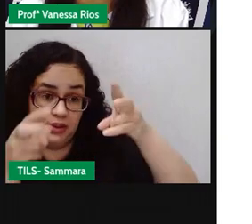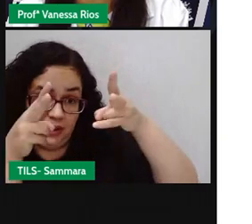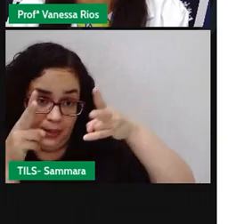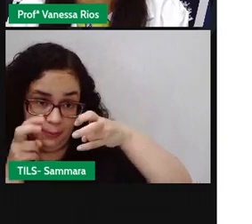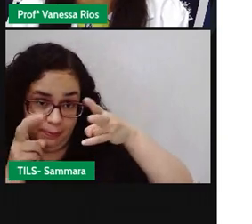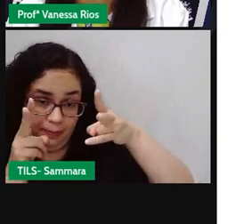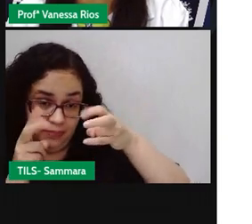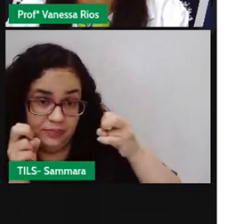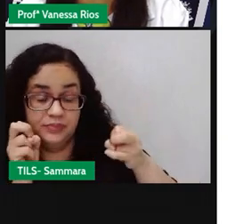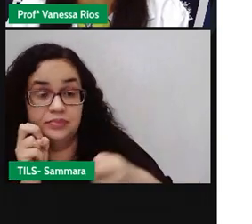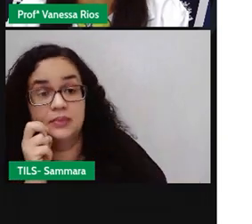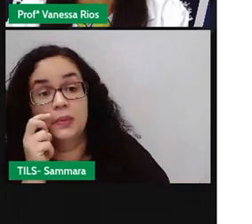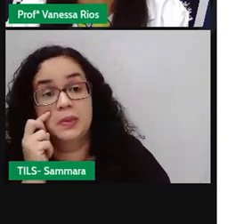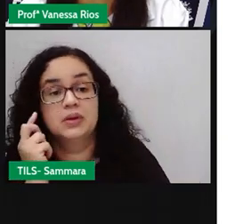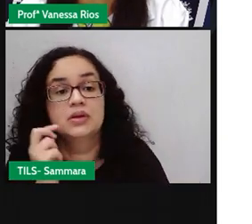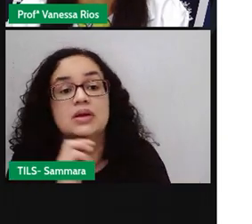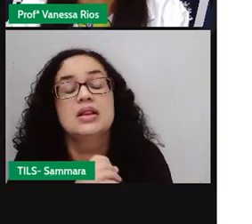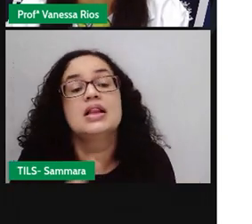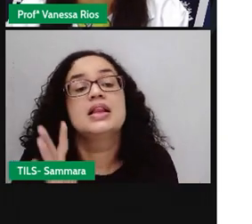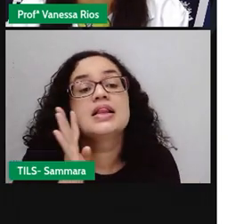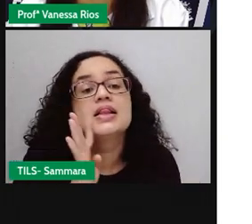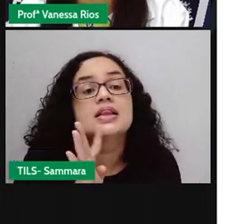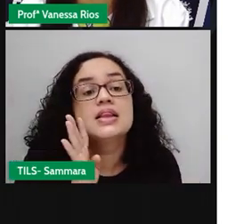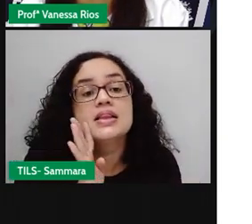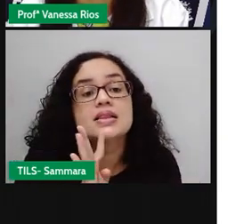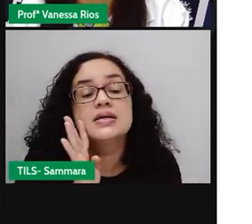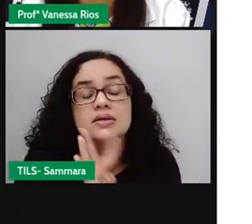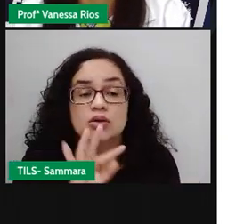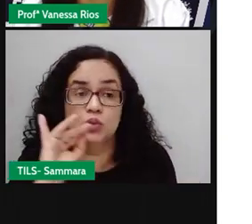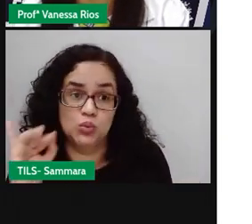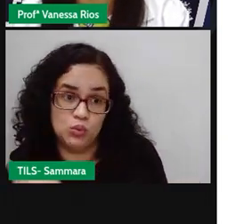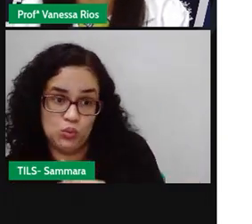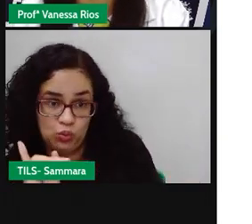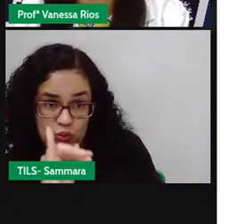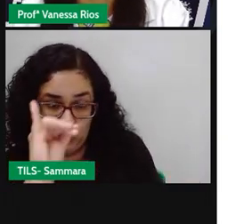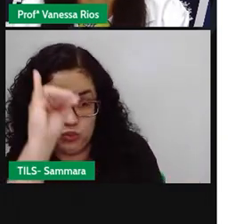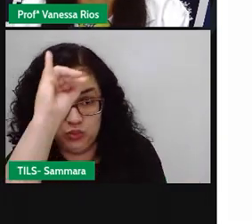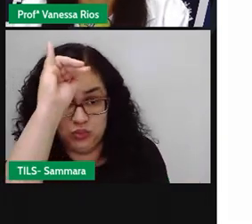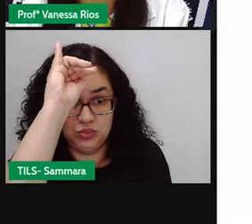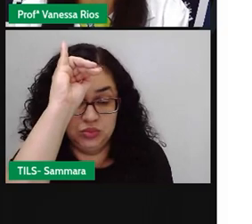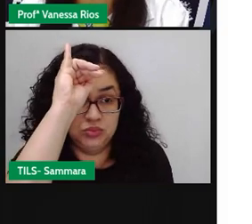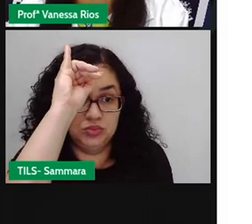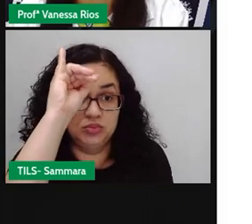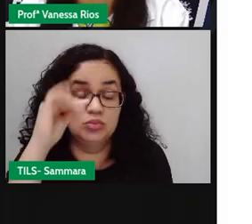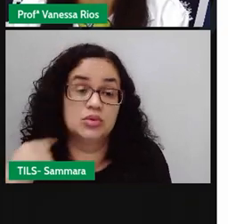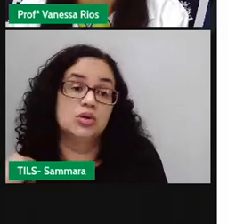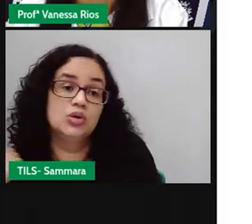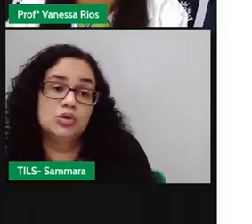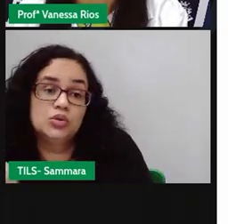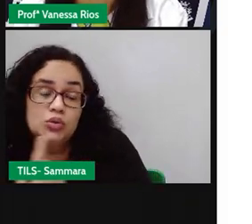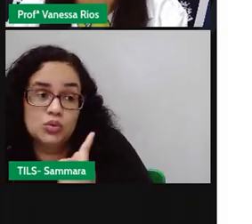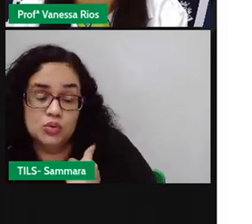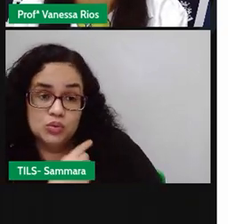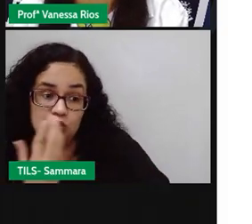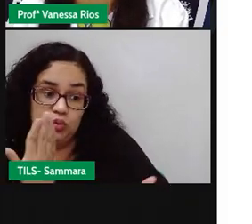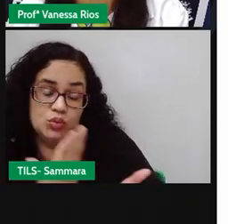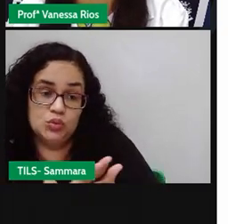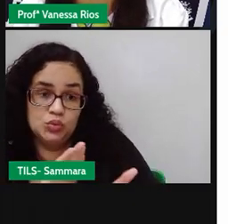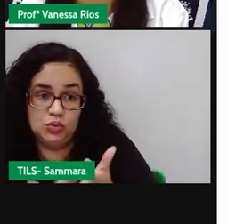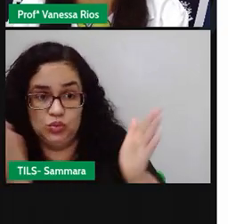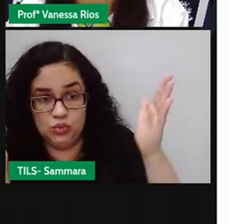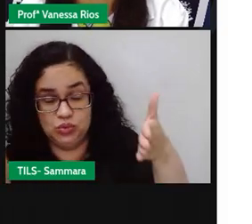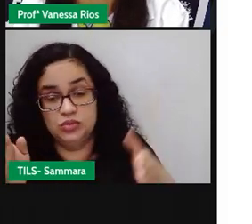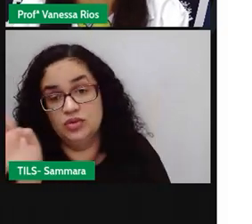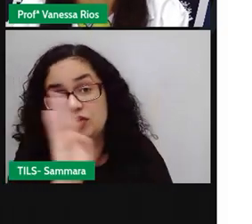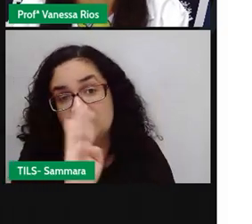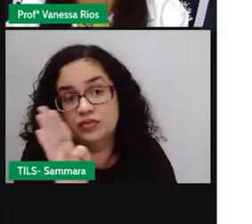aí algumas questões bastante interessantes, importantes, que vão fazer parte dos nossos estudos hoje, na